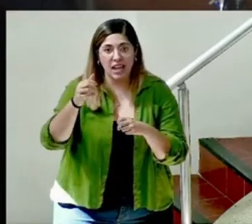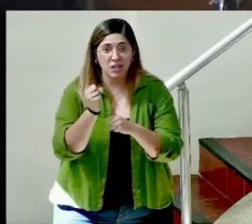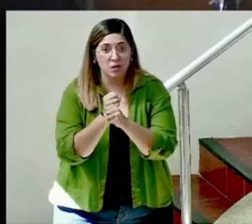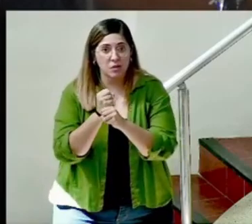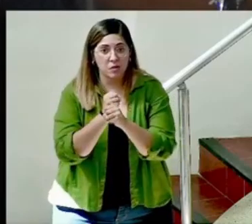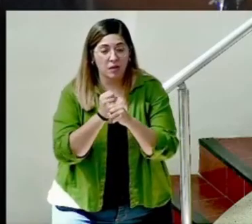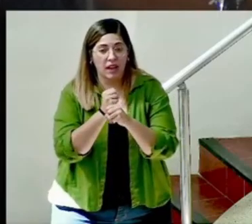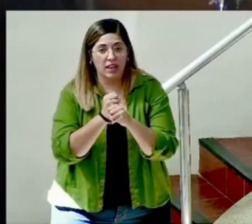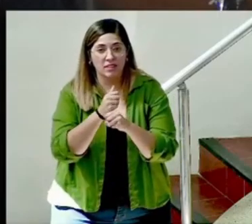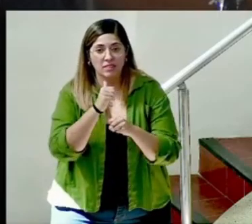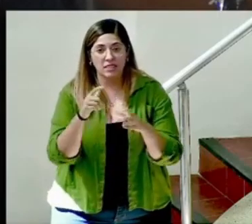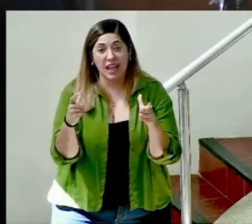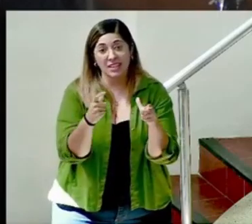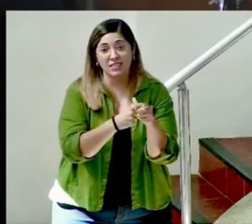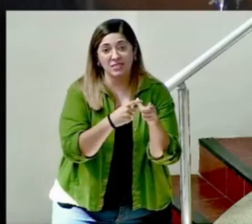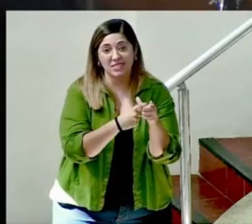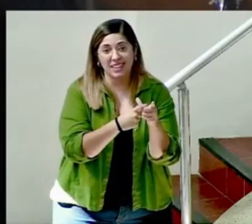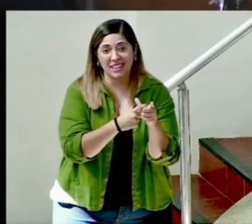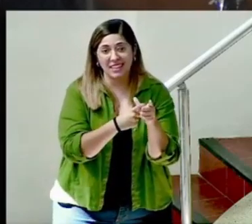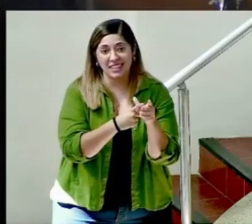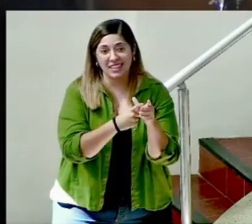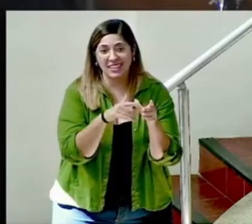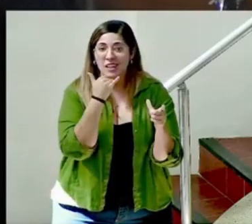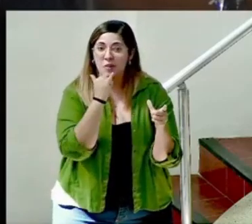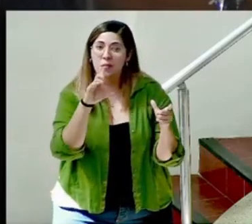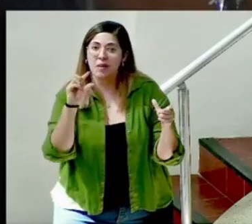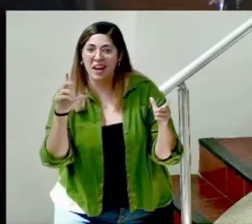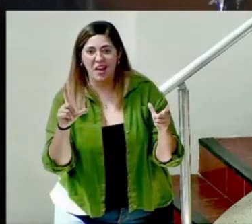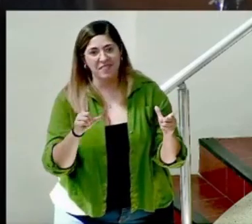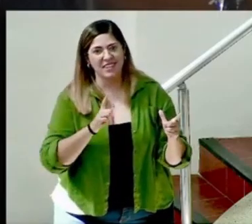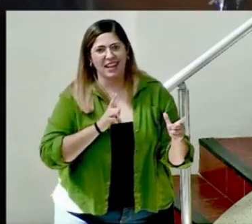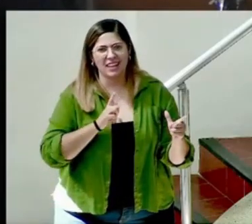dívidas, fazendo com que os olhos de vocês